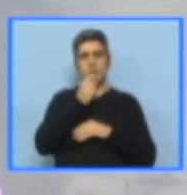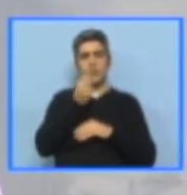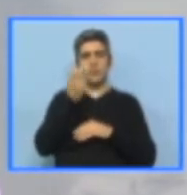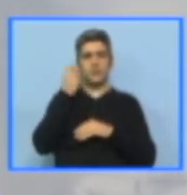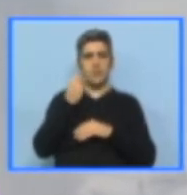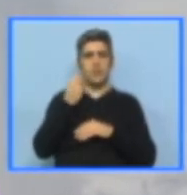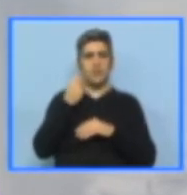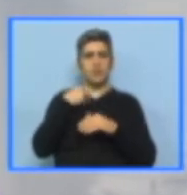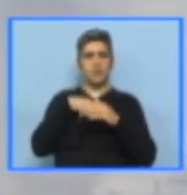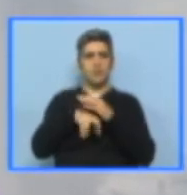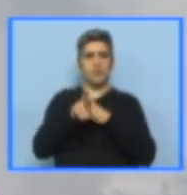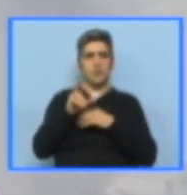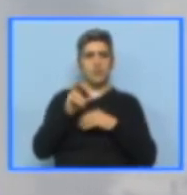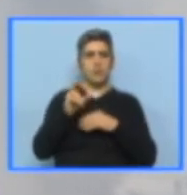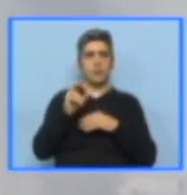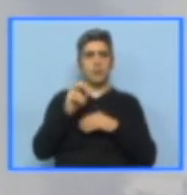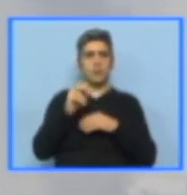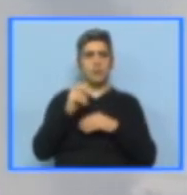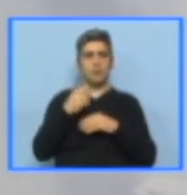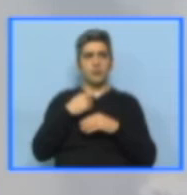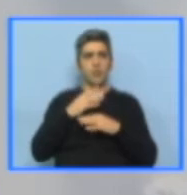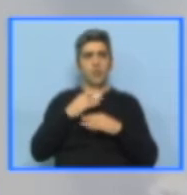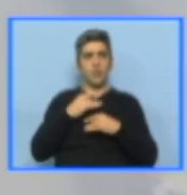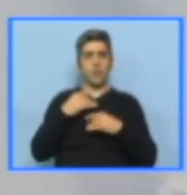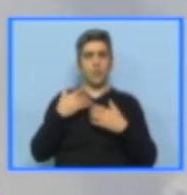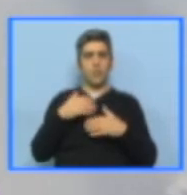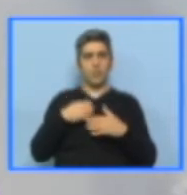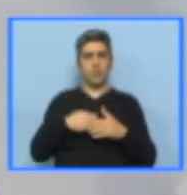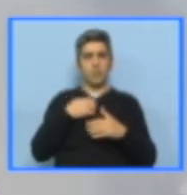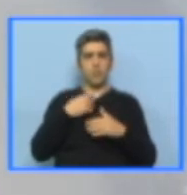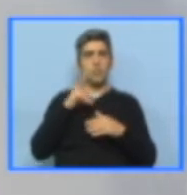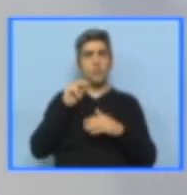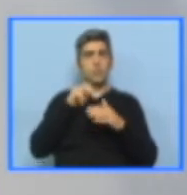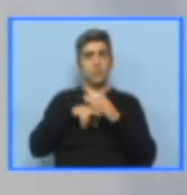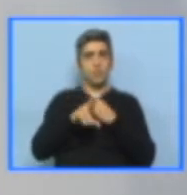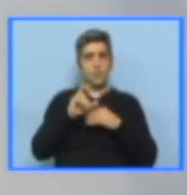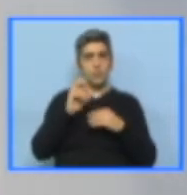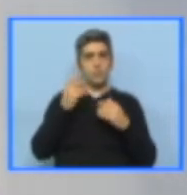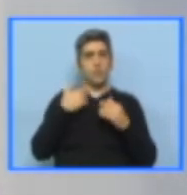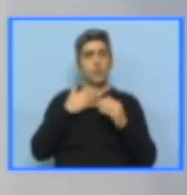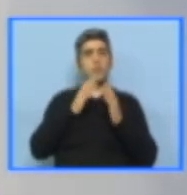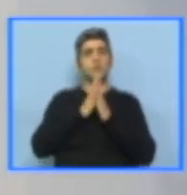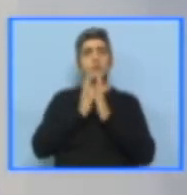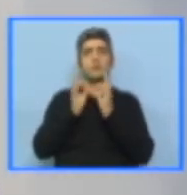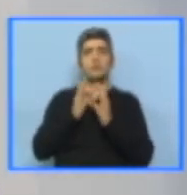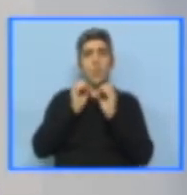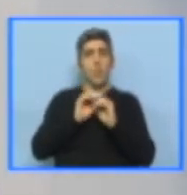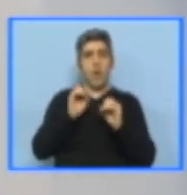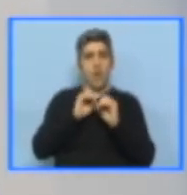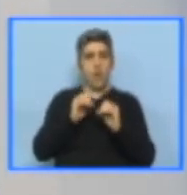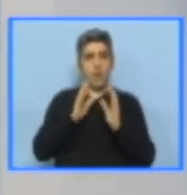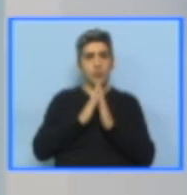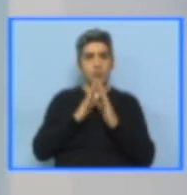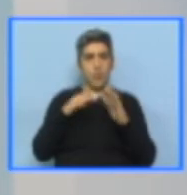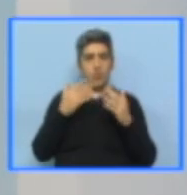passado e foi bastante tocante, mesmo nunca lá tendo estado e sendo agnóstica, estar lá na